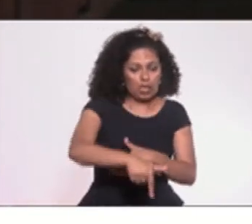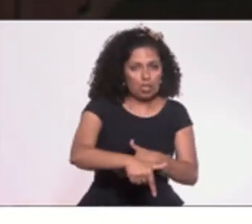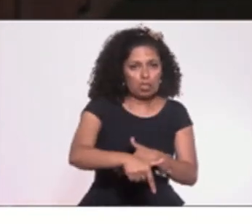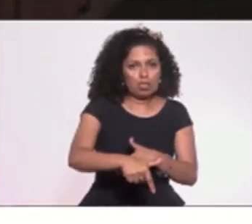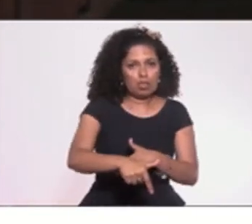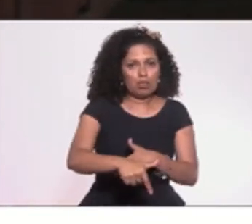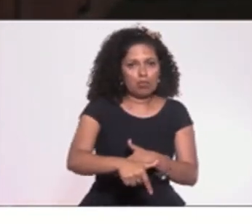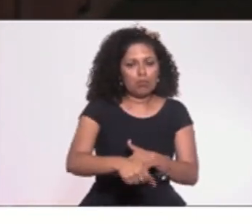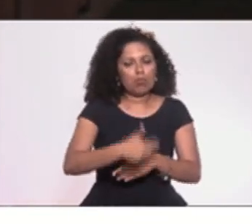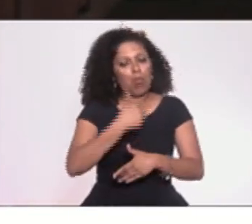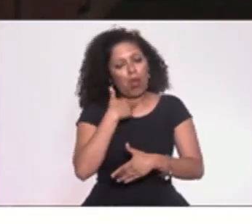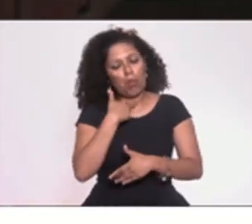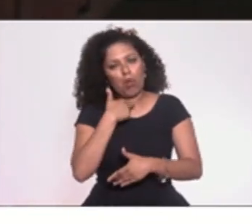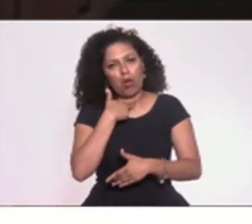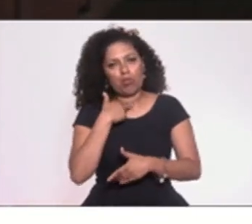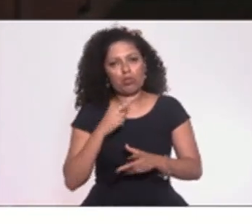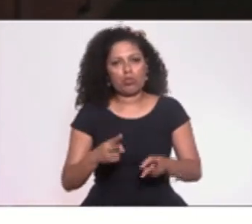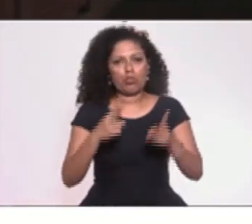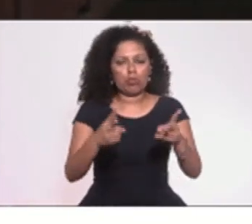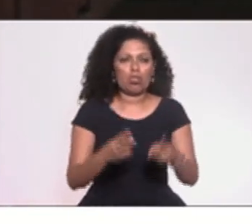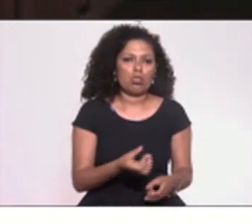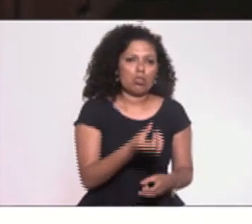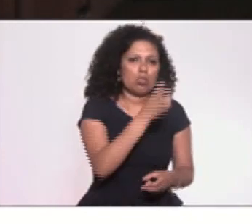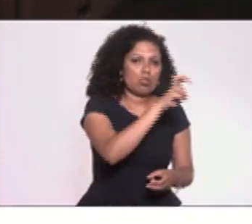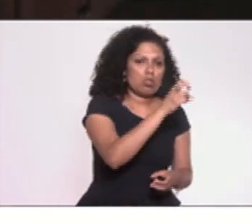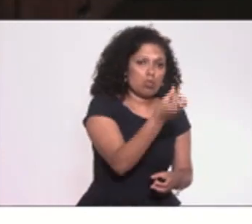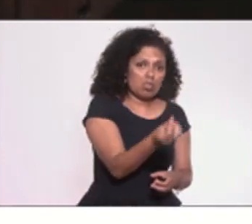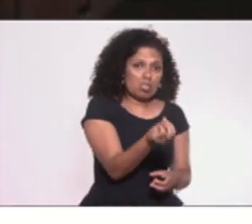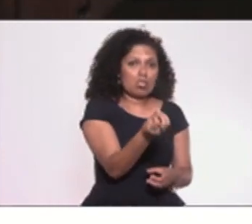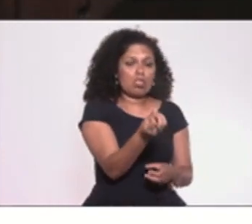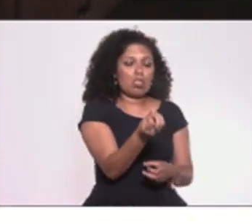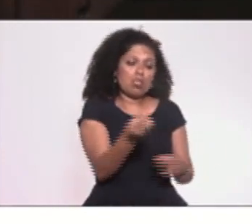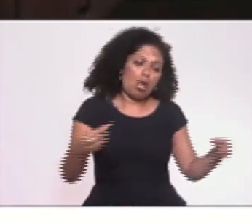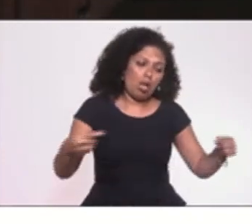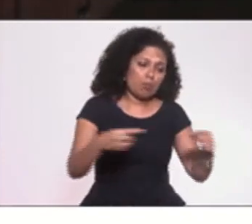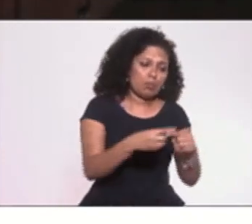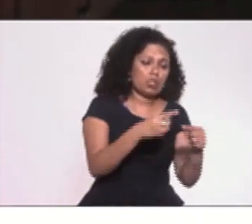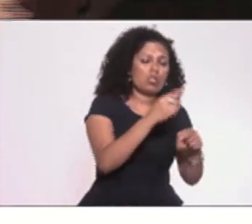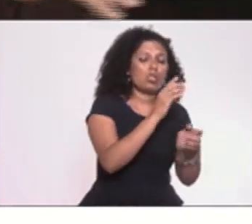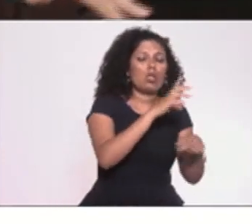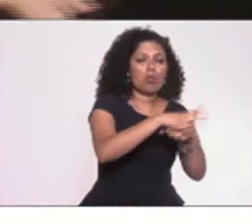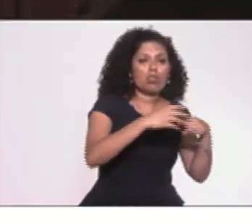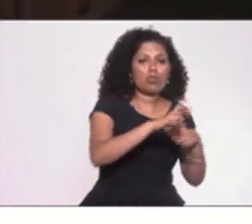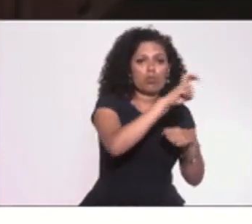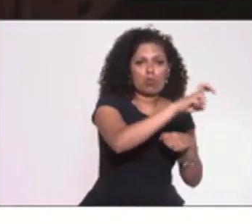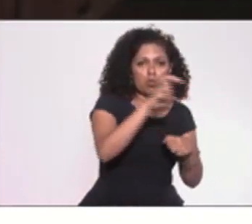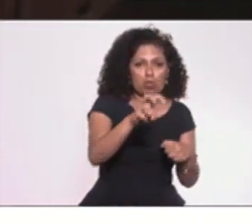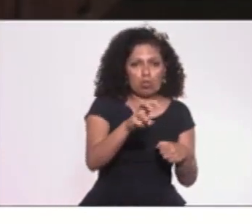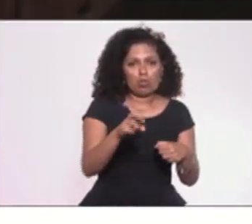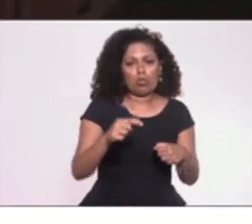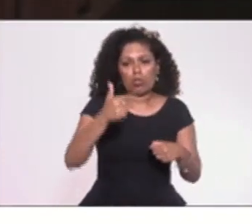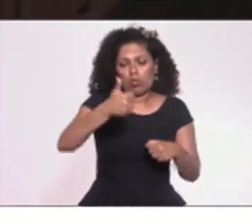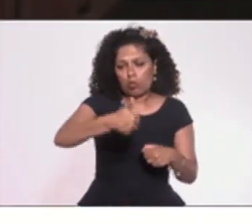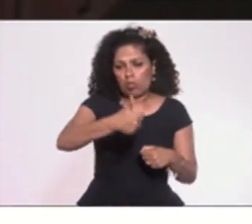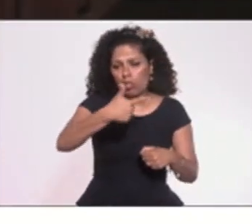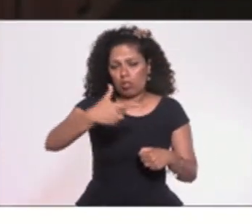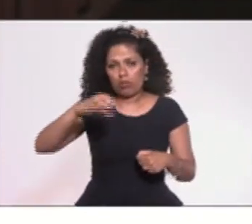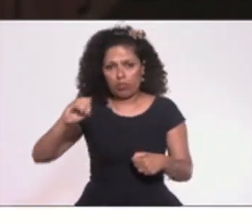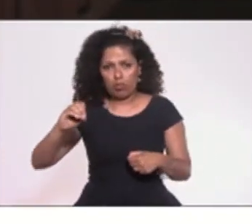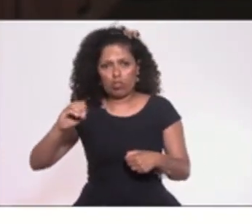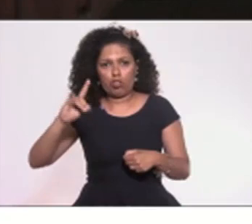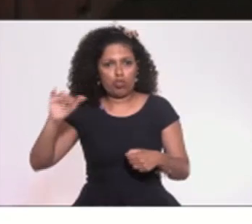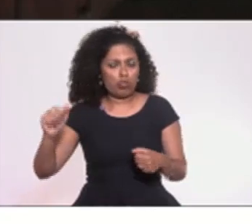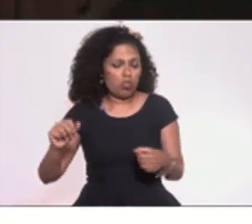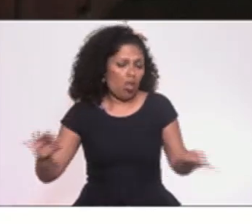o mandato. Então, 56 confirma o artigo 55 e os 120 dias